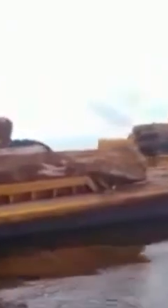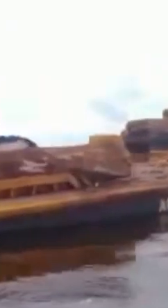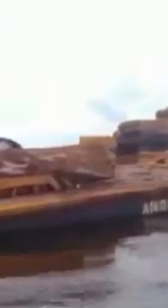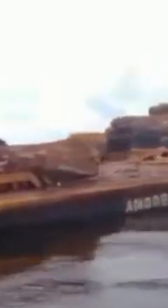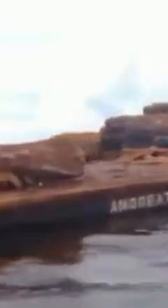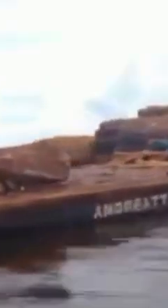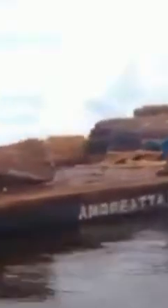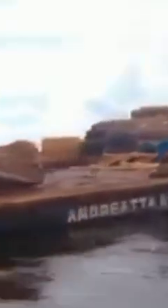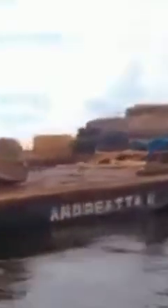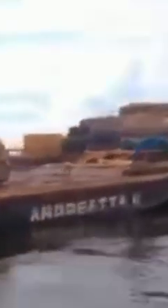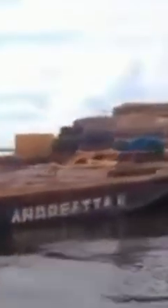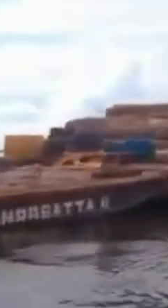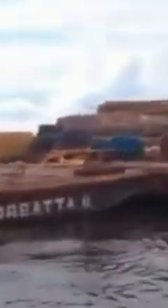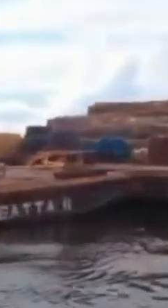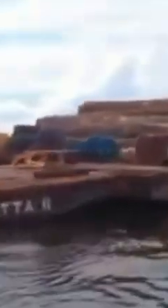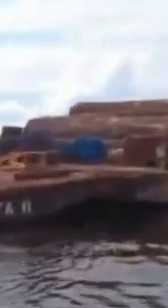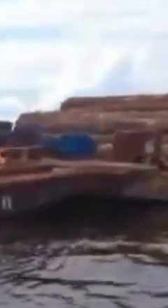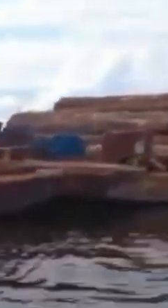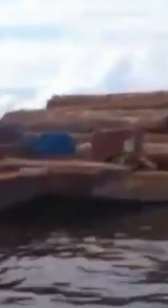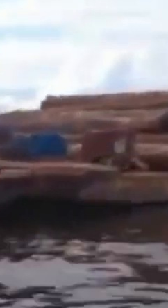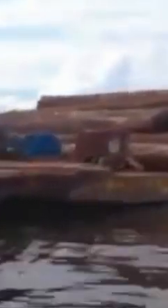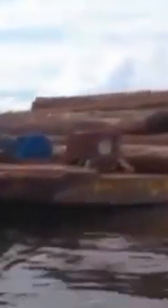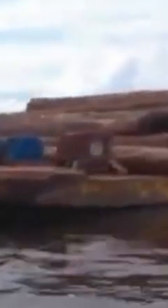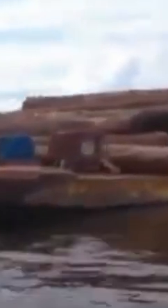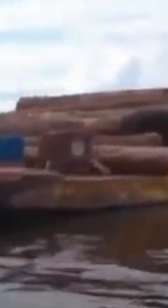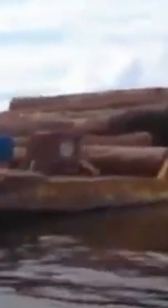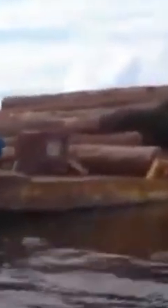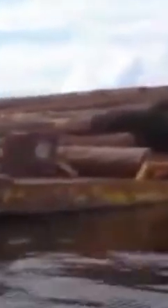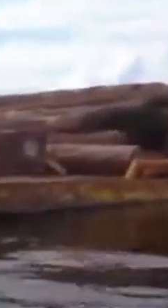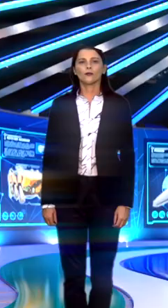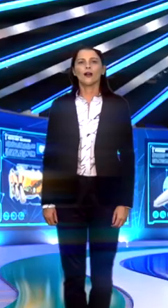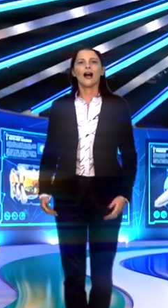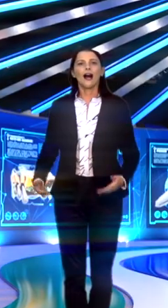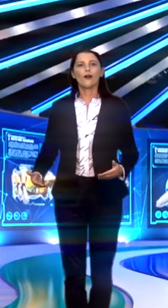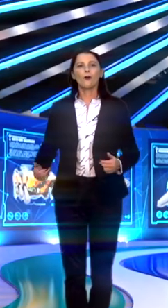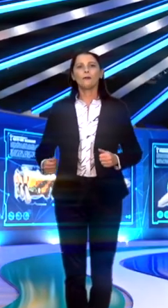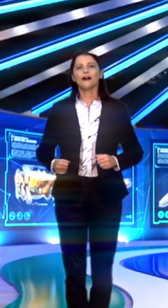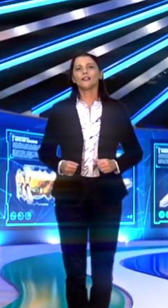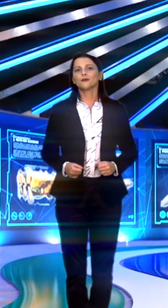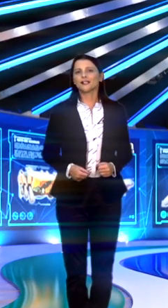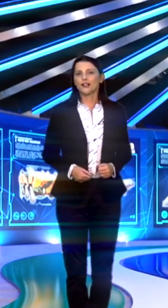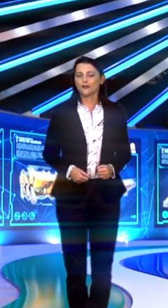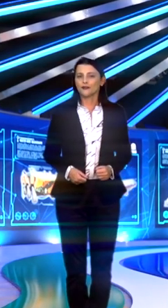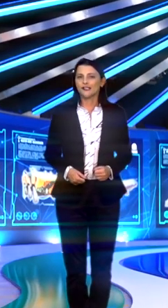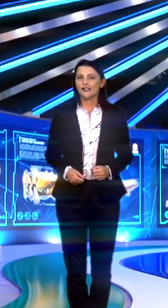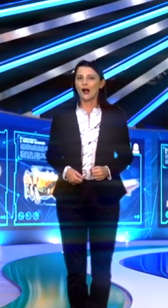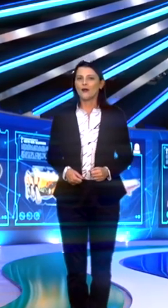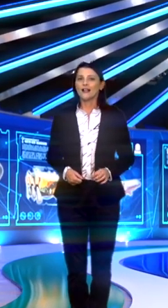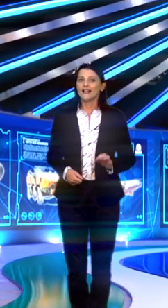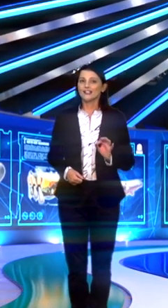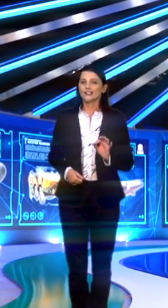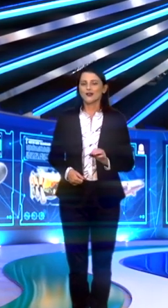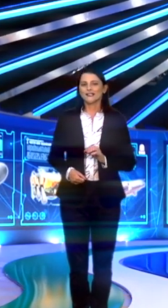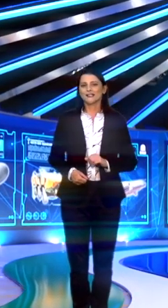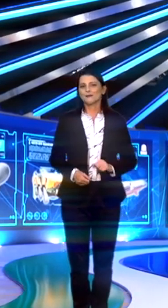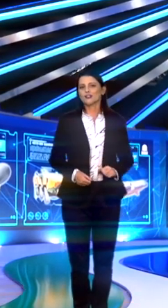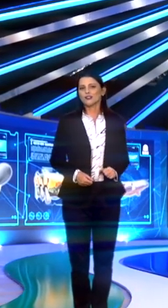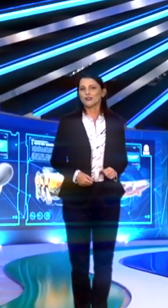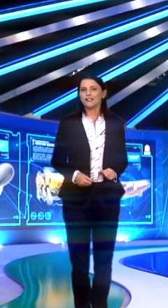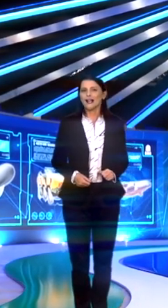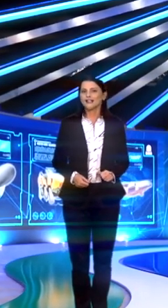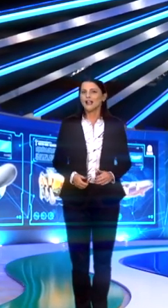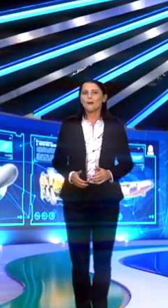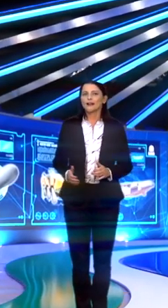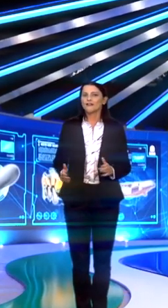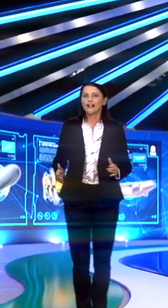e somou cerca de um milhão de reais em carga apreendida acompanhe o site oficial e as nossas